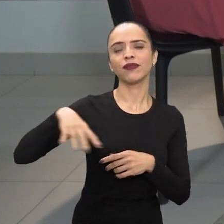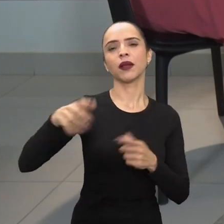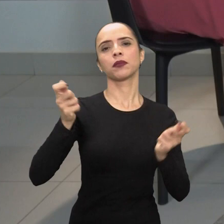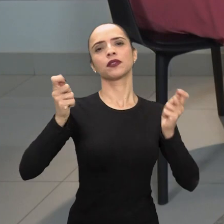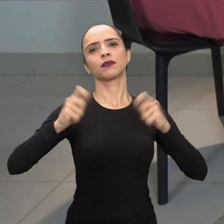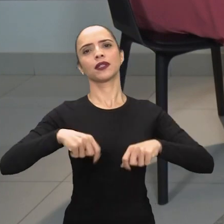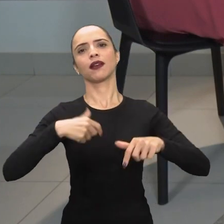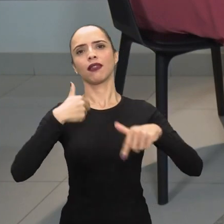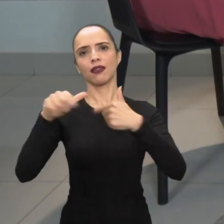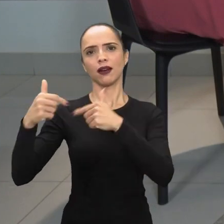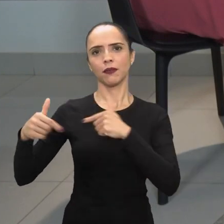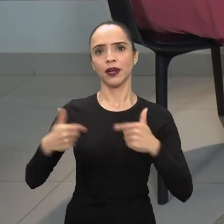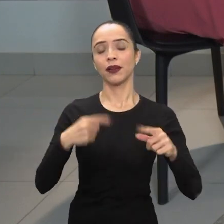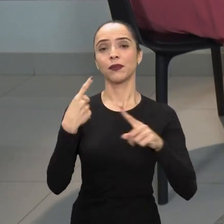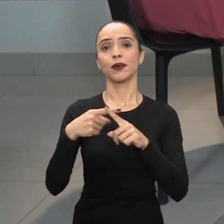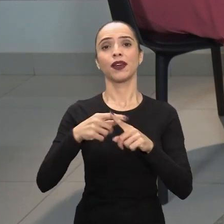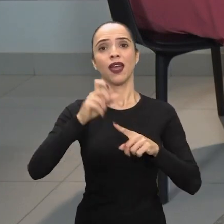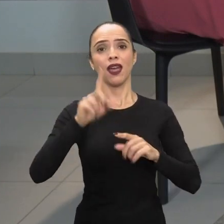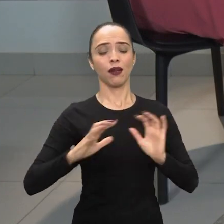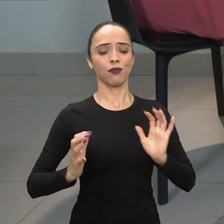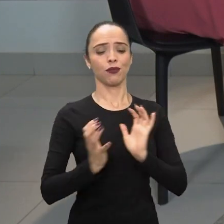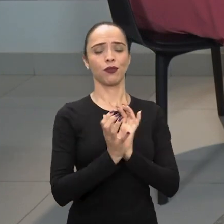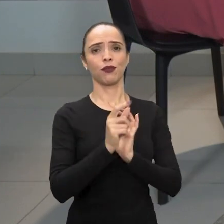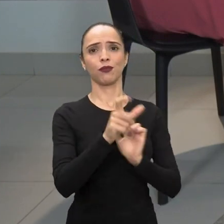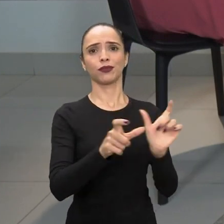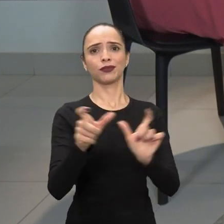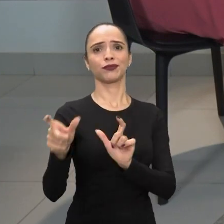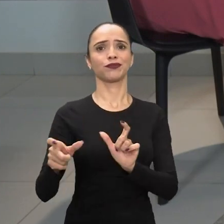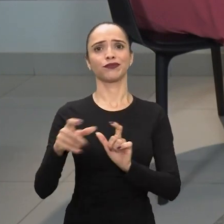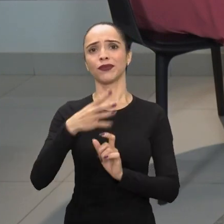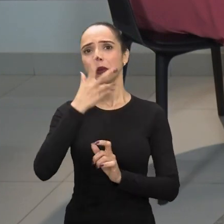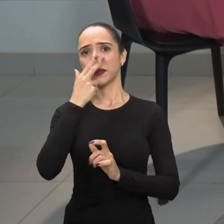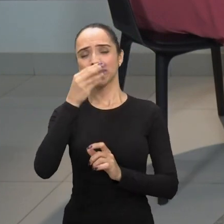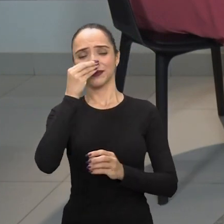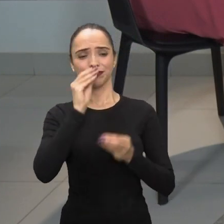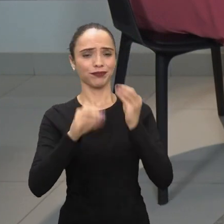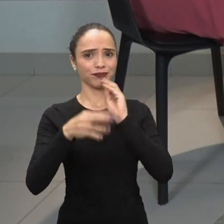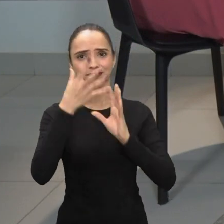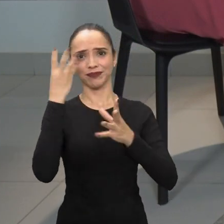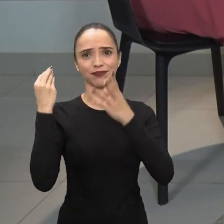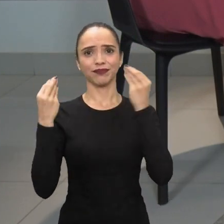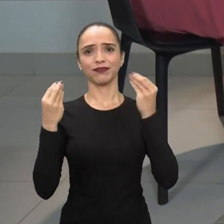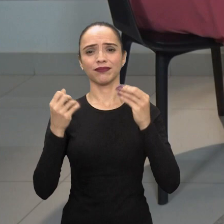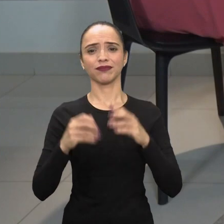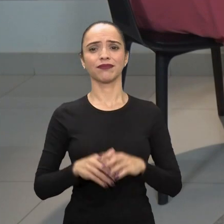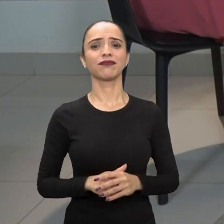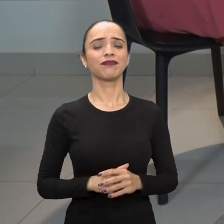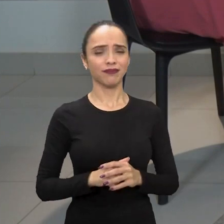por uma população que está esquecida totalmente invisibilizada ela é bem-vinda